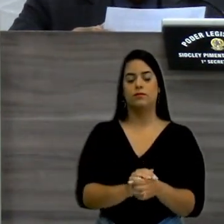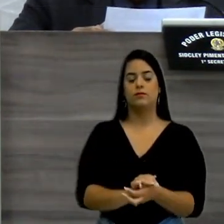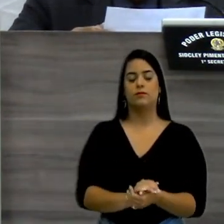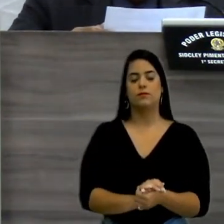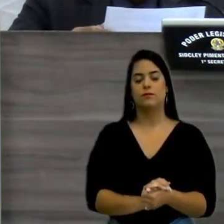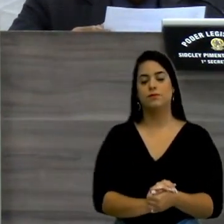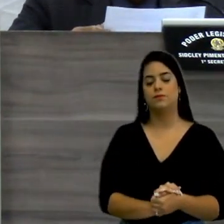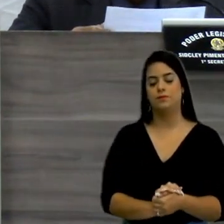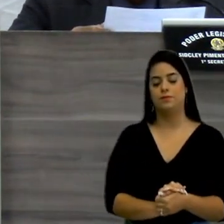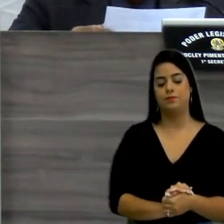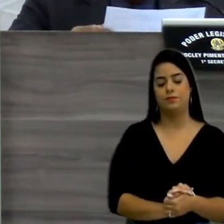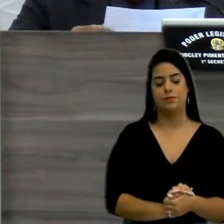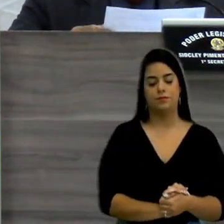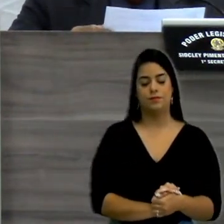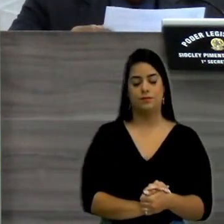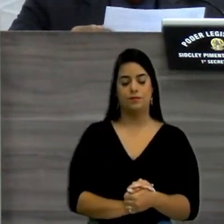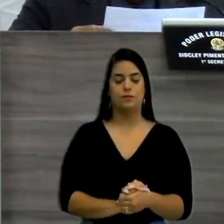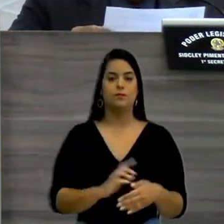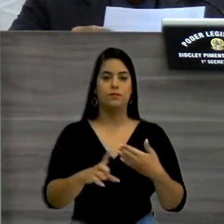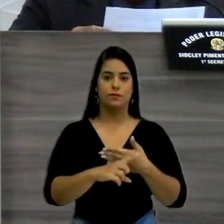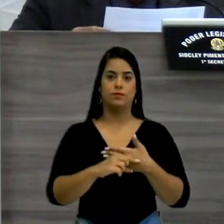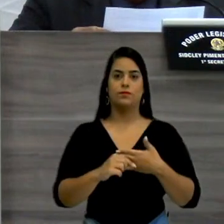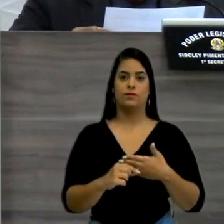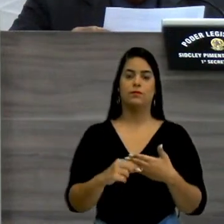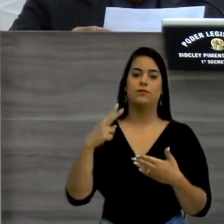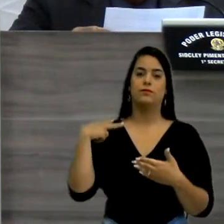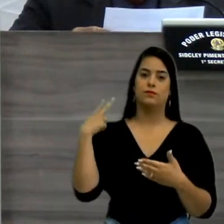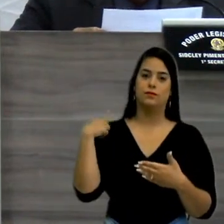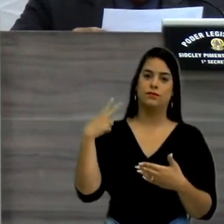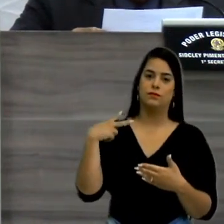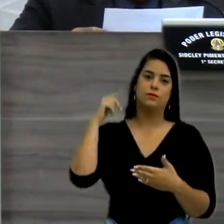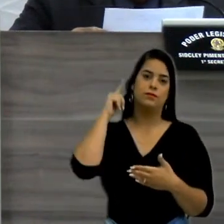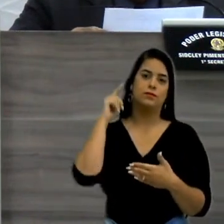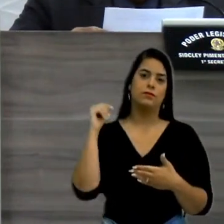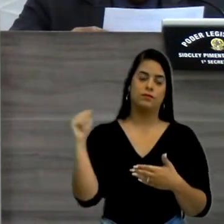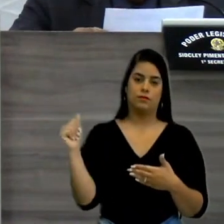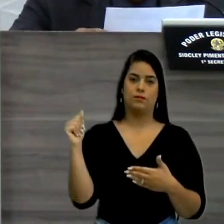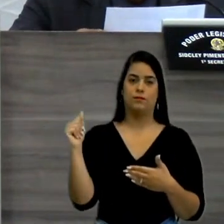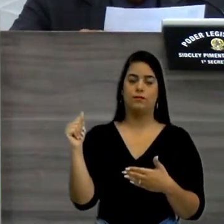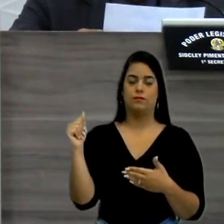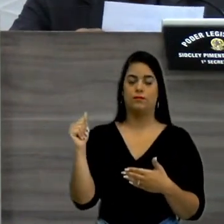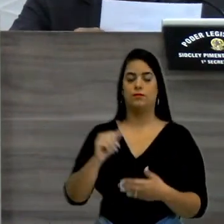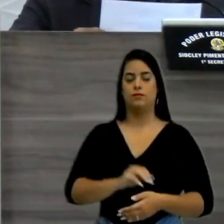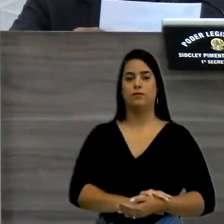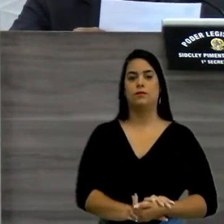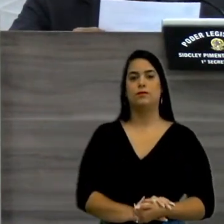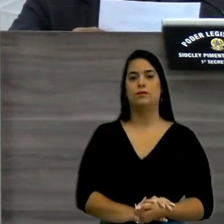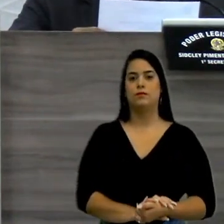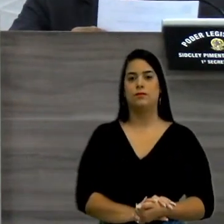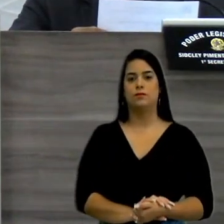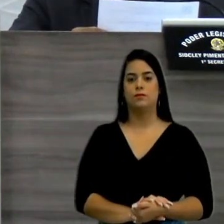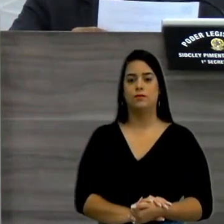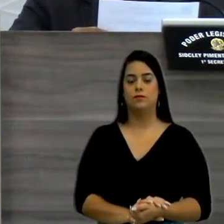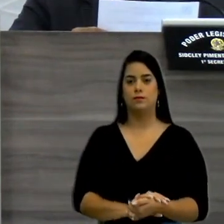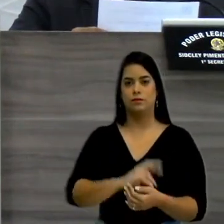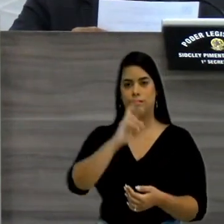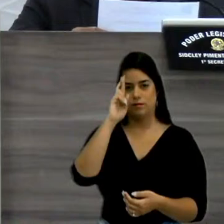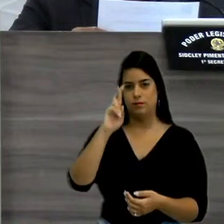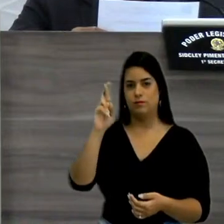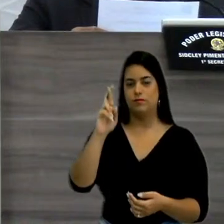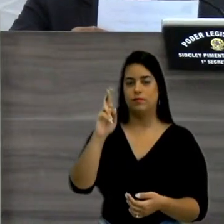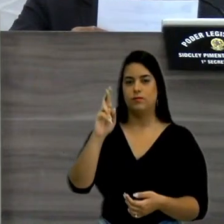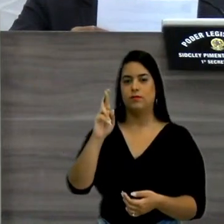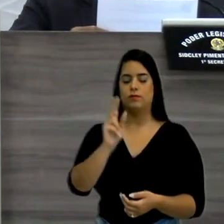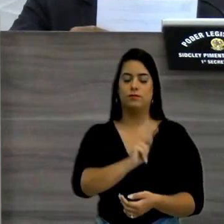número 7/2024, de autoria do vereador Léo da Ação Social, Geraldo Marcondes Santos de Almeida, ao senhor Evanildo